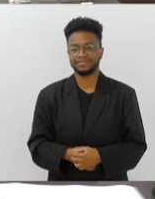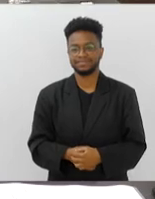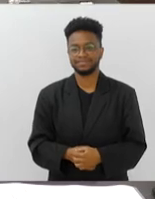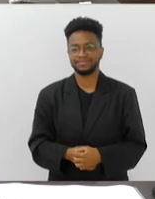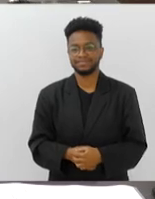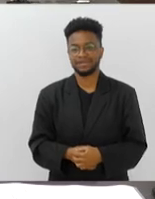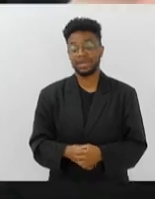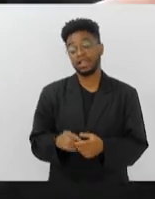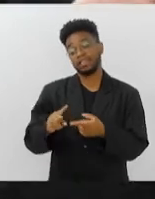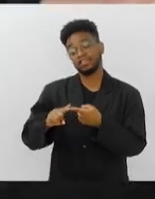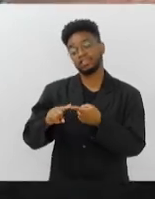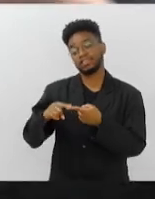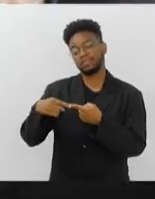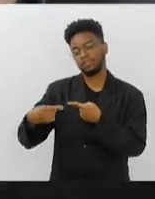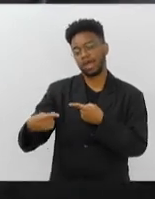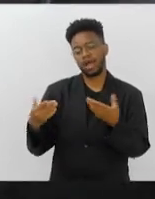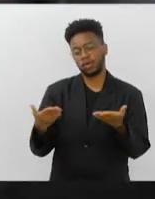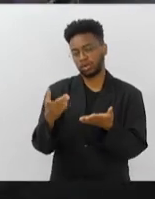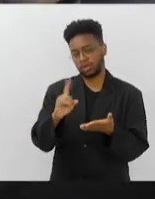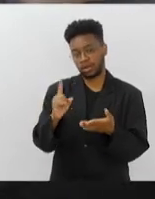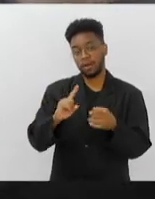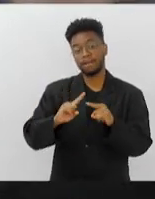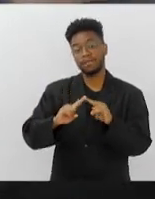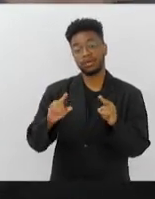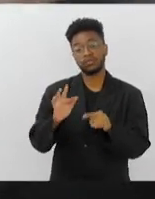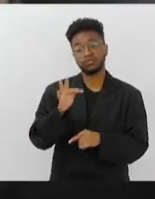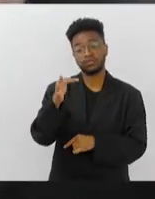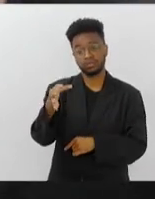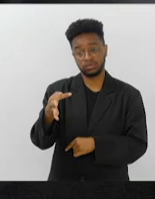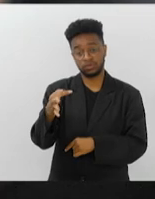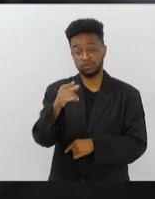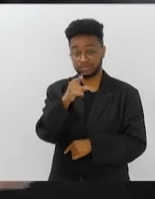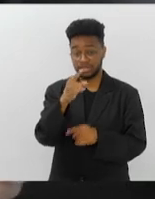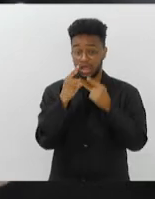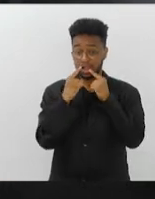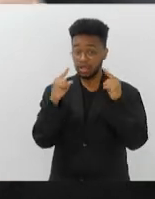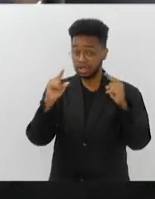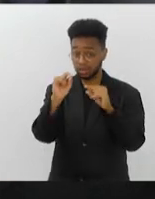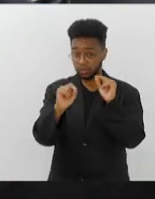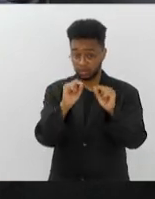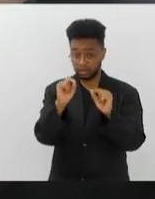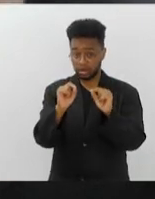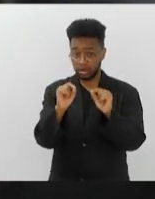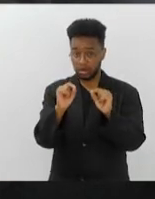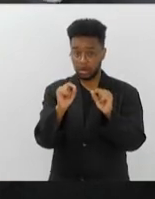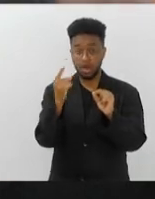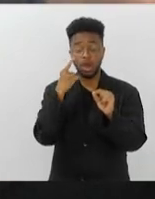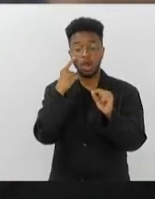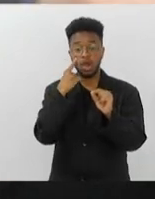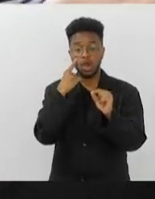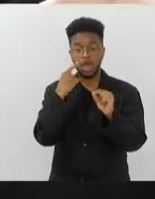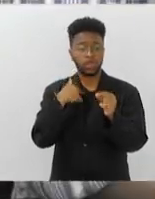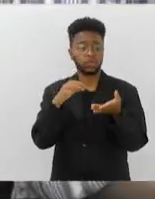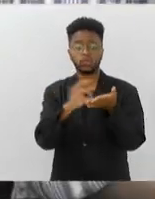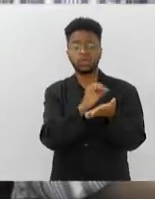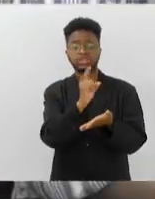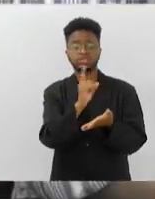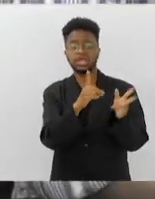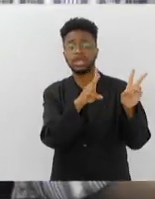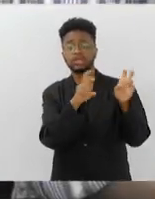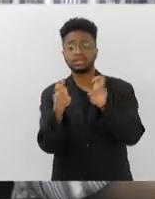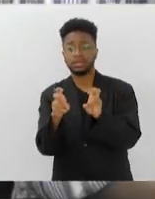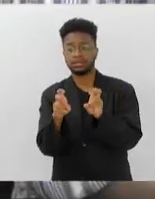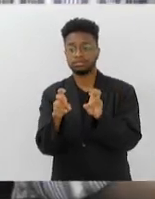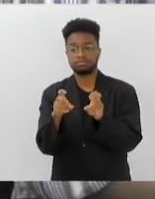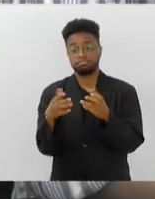Daqui a pouco, Mico, não é agora, mas num tempo daqui para frente, daqui a pouco tu vai reclamar o seguinte. Porra, eu não assinei isso...